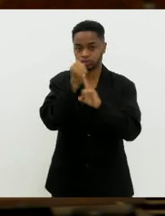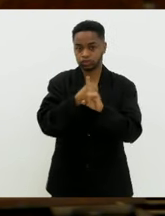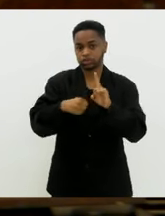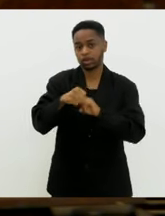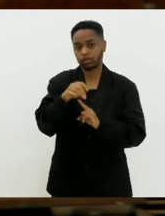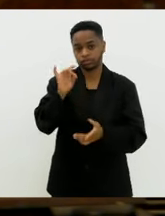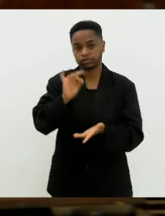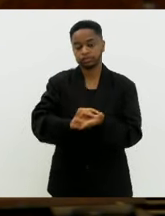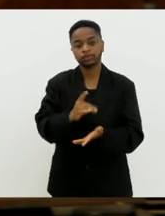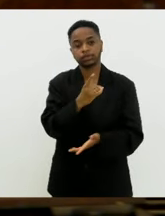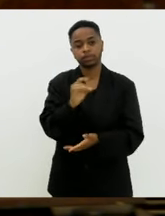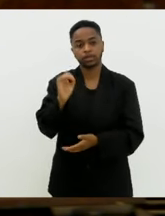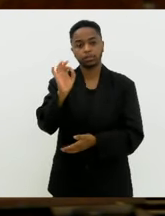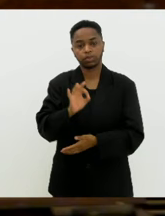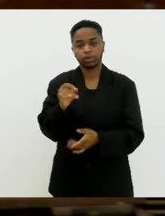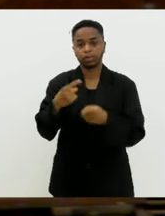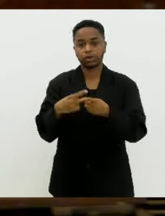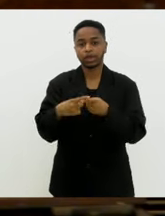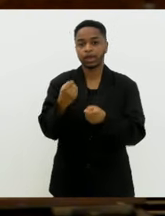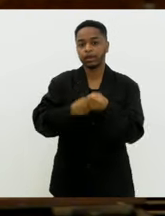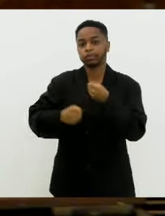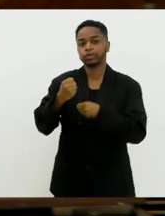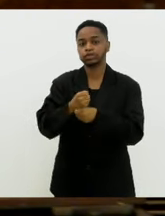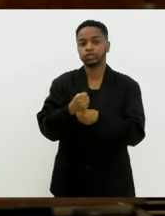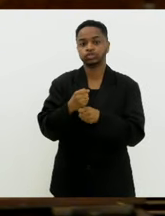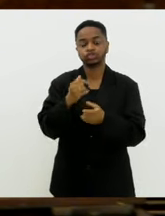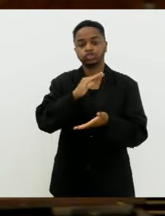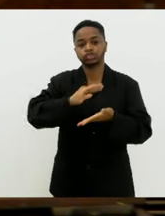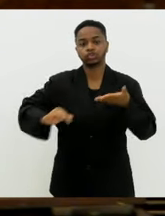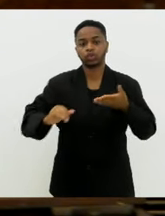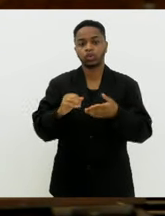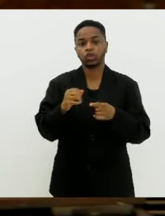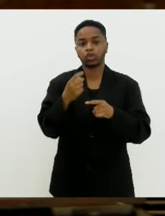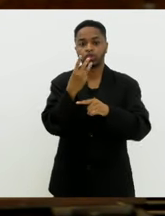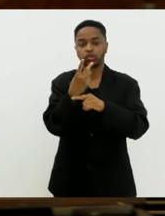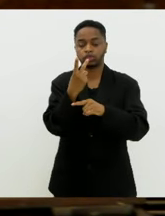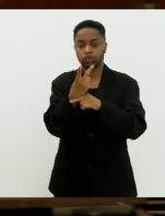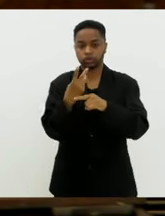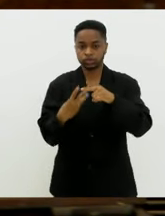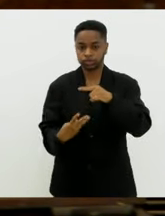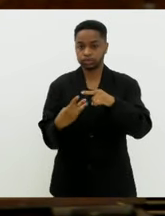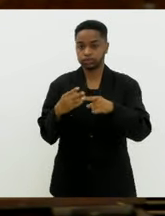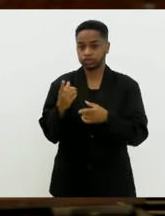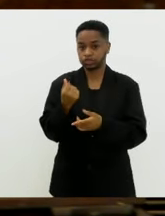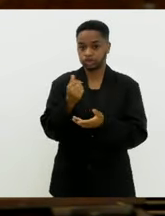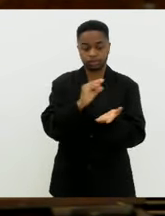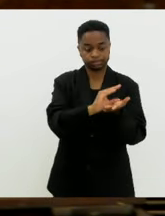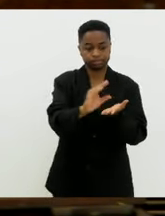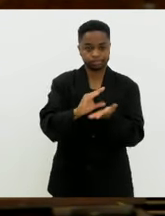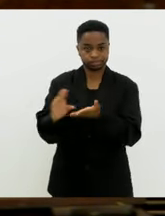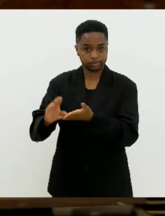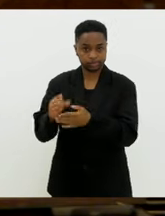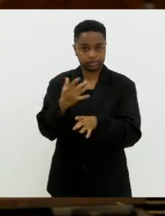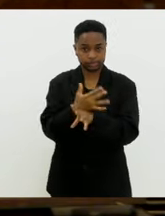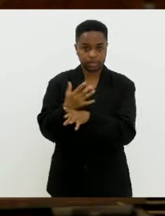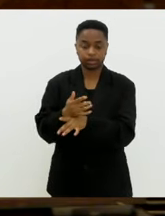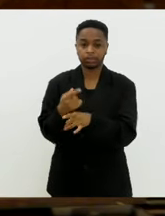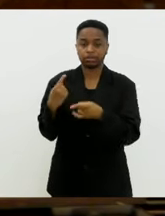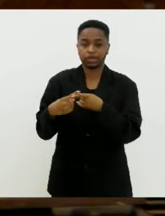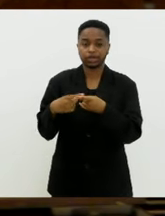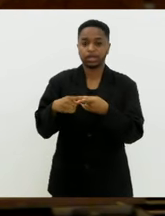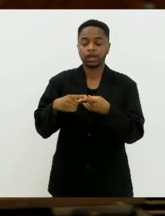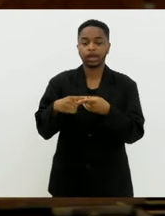o governo do estado cortou em 2/3 a verba repassada aos municípios para que a população tenha acesso à saúde